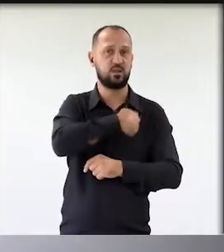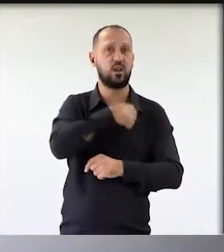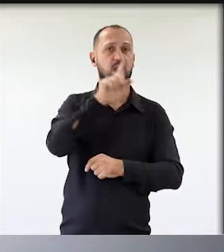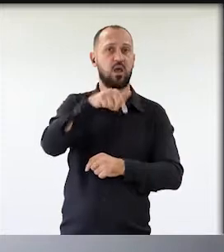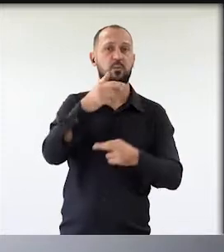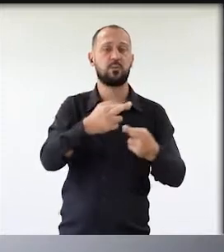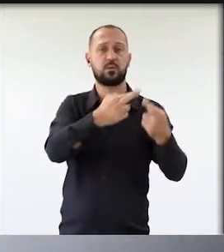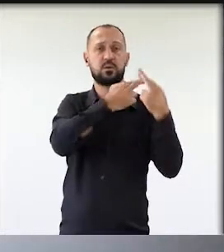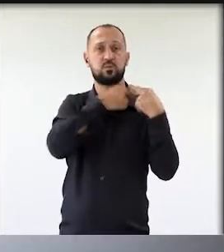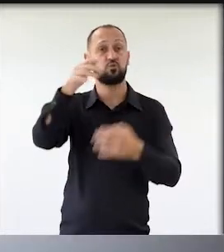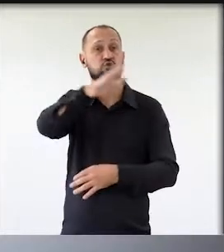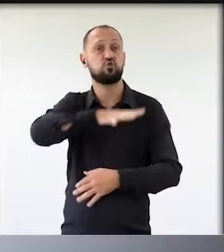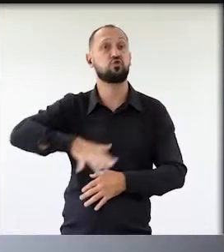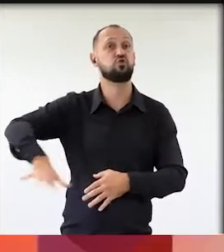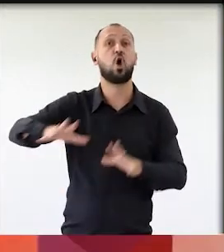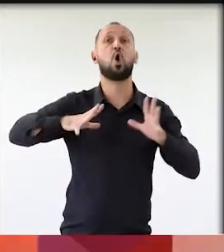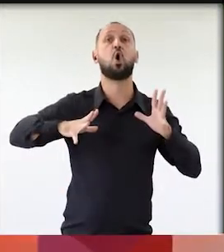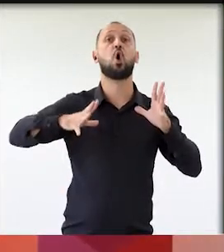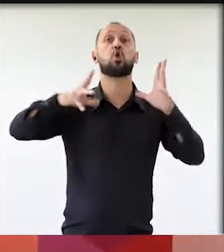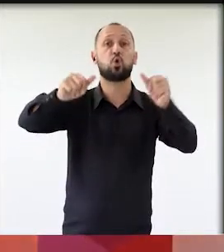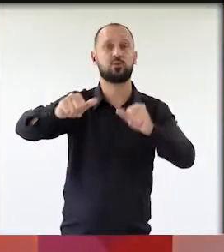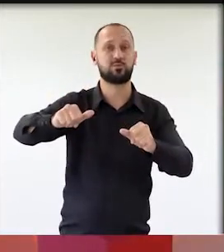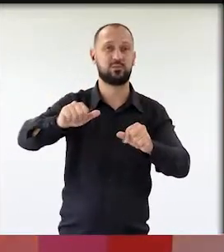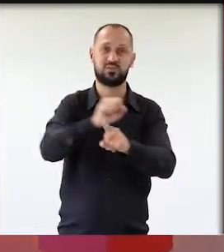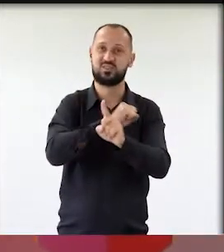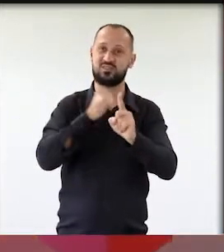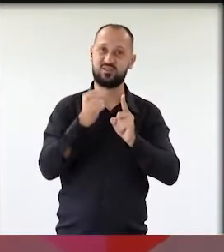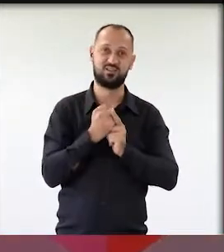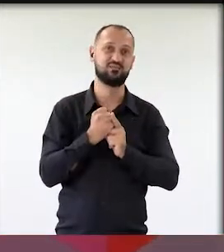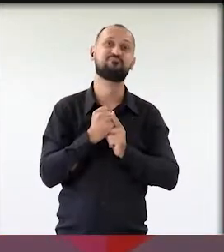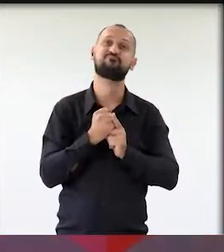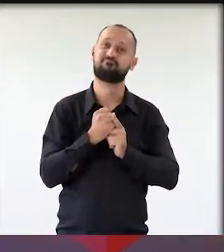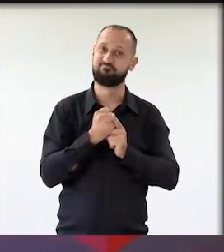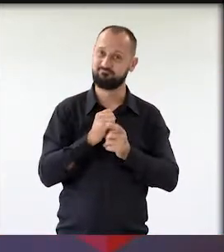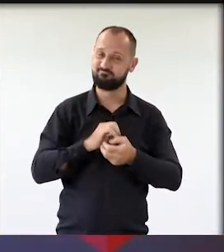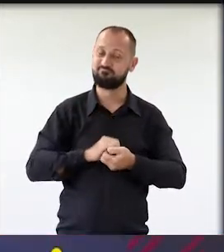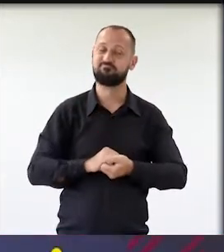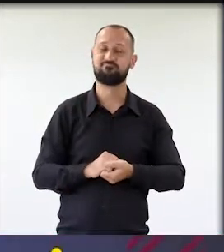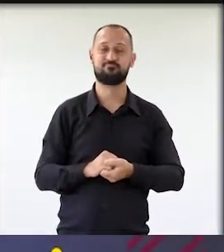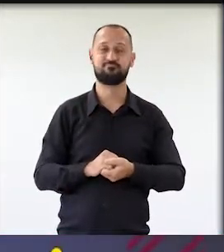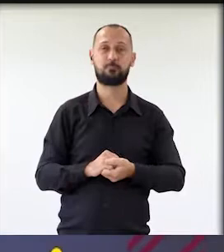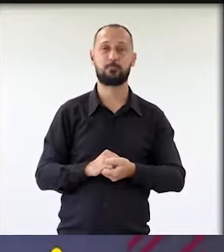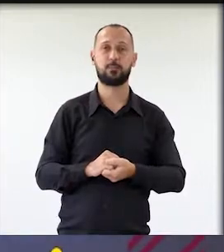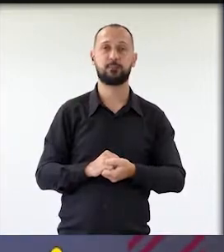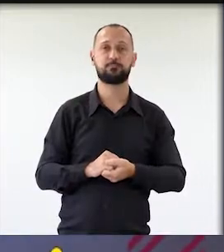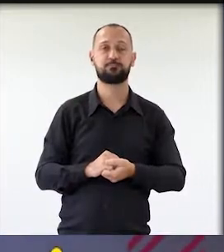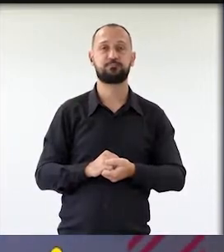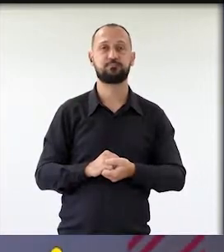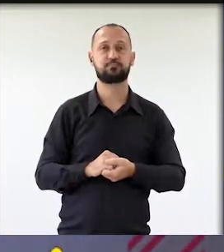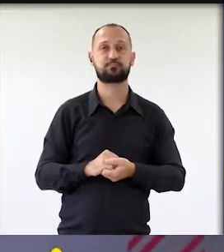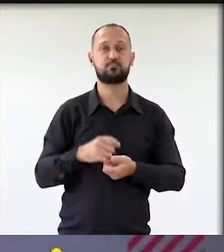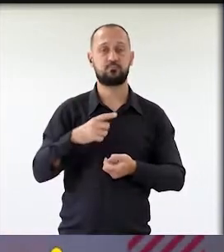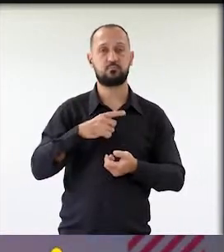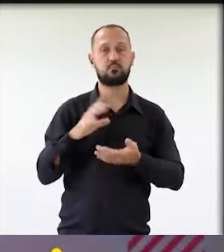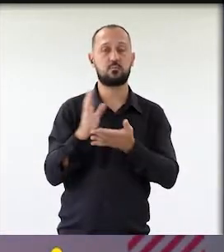da fiscalização, ela é uma obrigação de todos nós, é uma obrigação de toda a sociedade. Então, nós temos aí